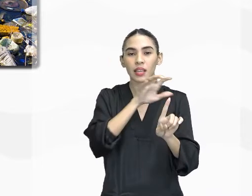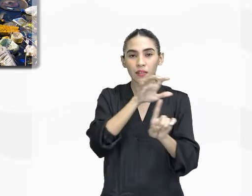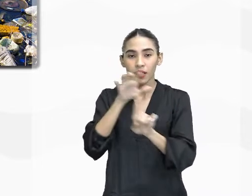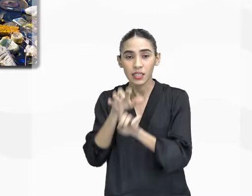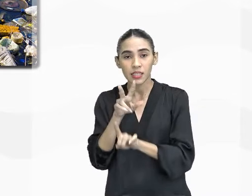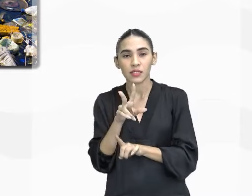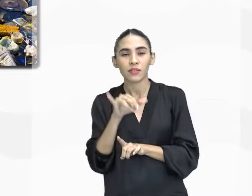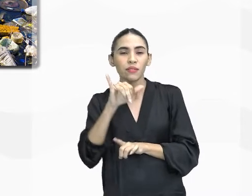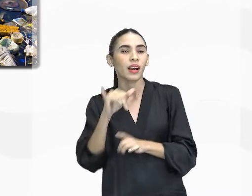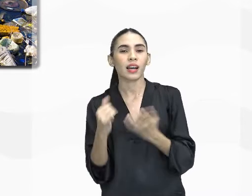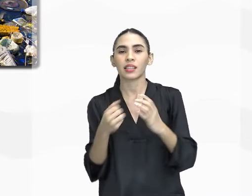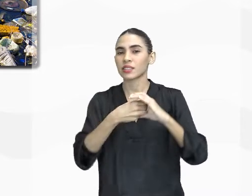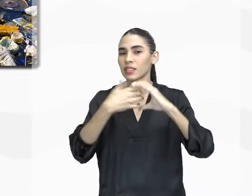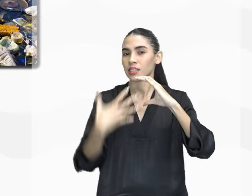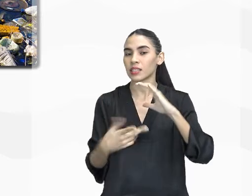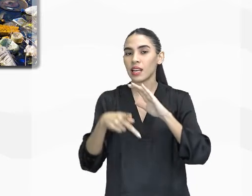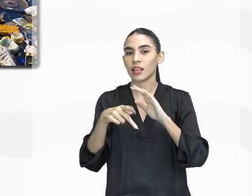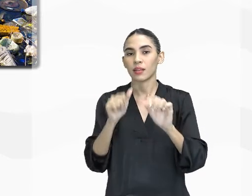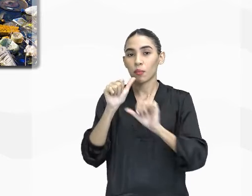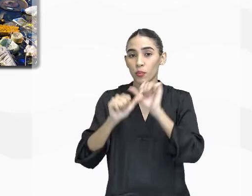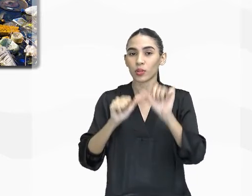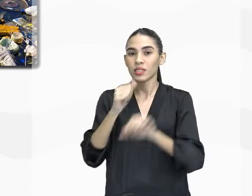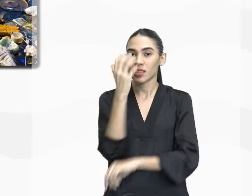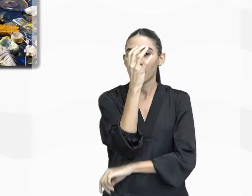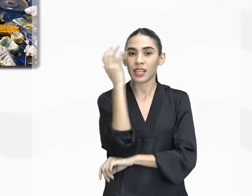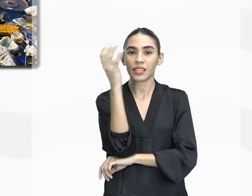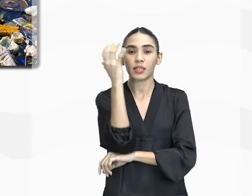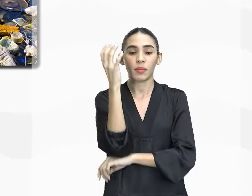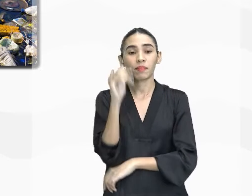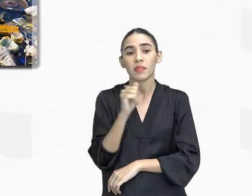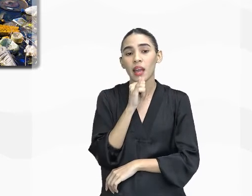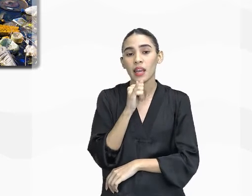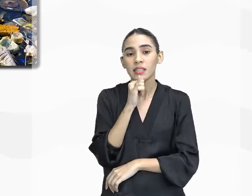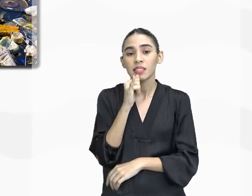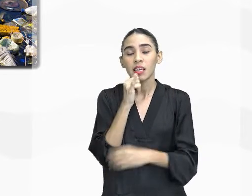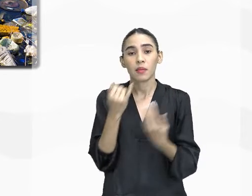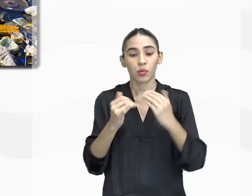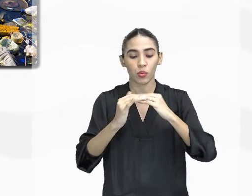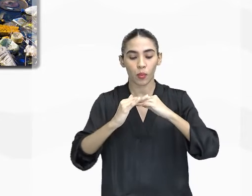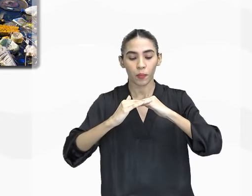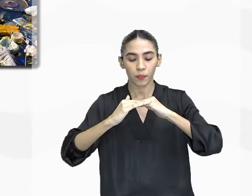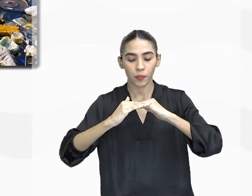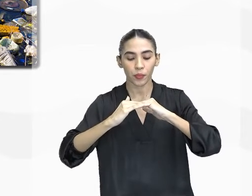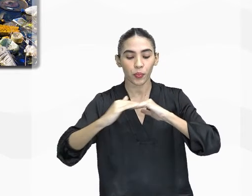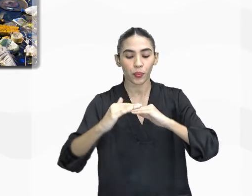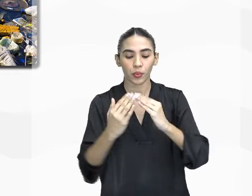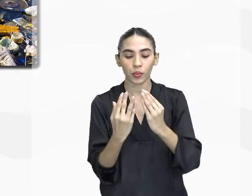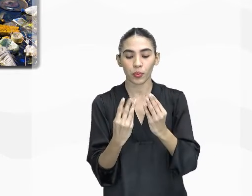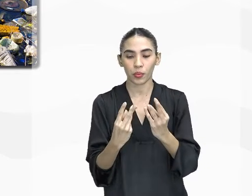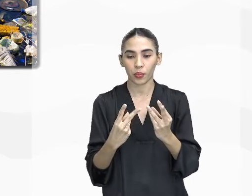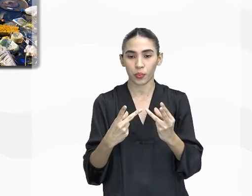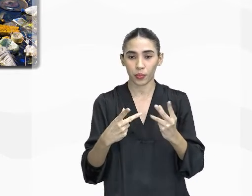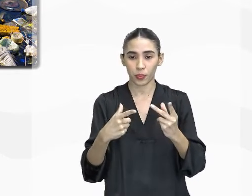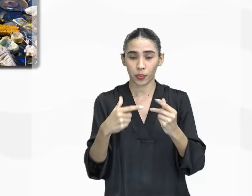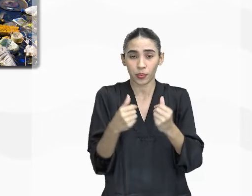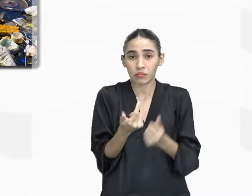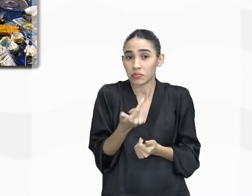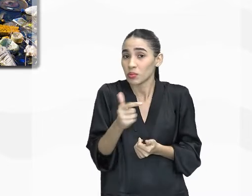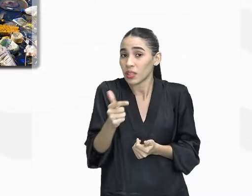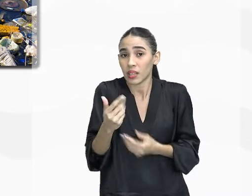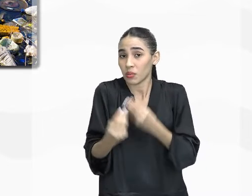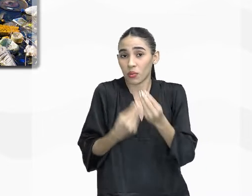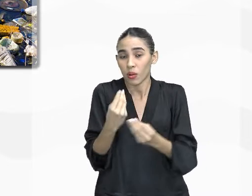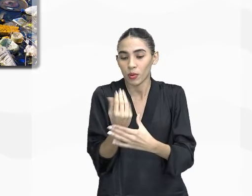demais vulnerabilidades geradas pela mudança do clima, tais como a degradação do solo. Se o solo está degradado, não tem como plantar, não tem